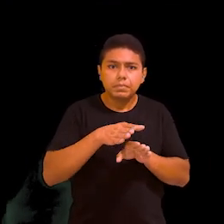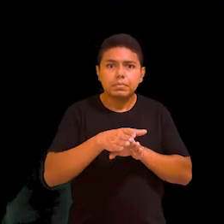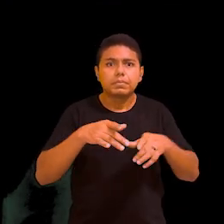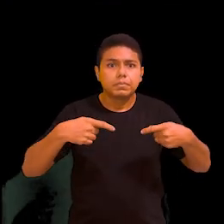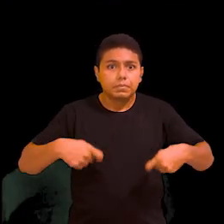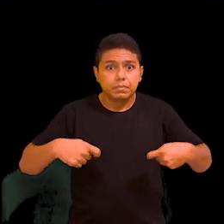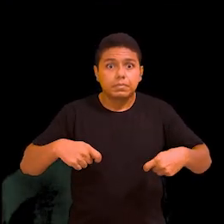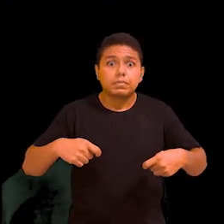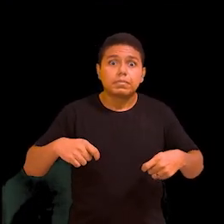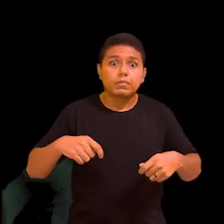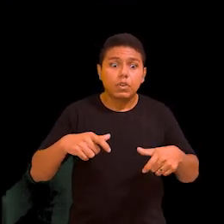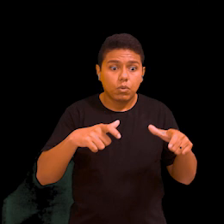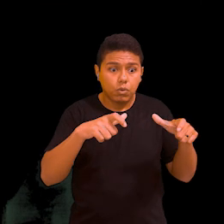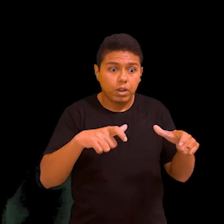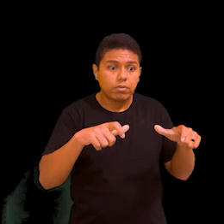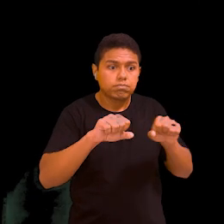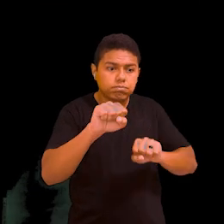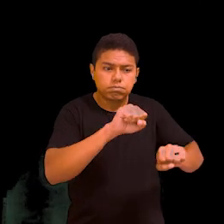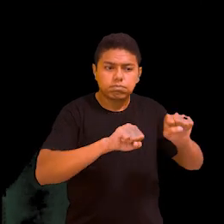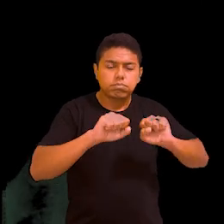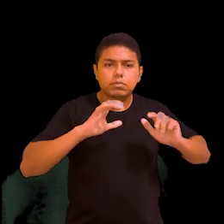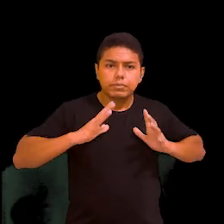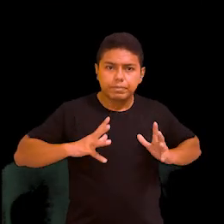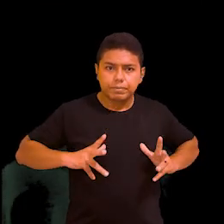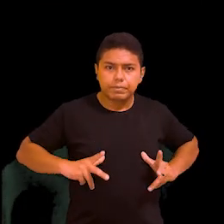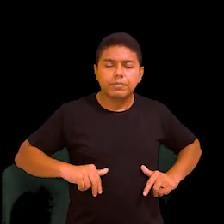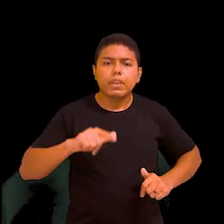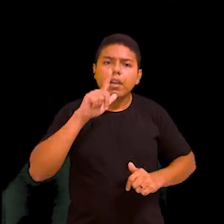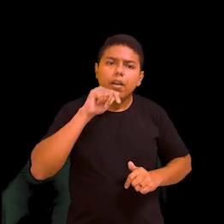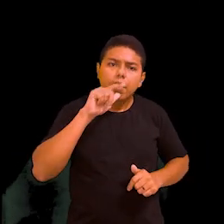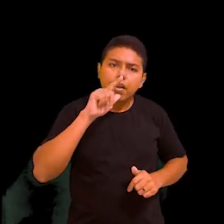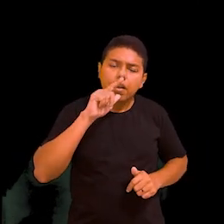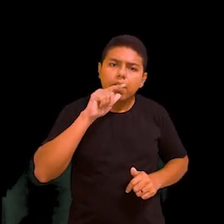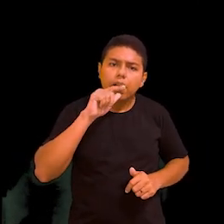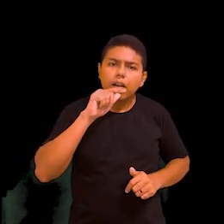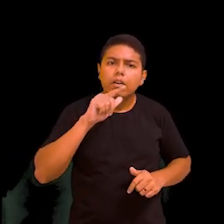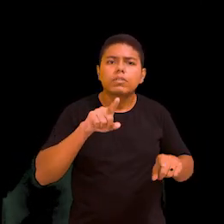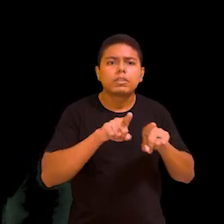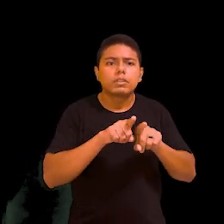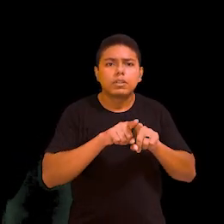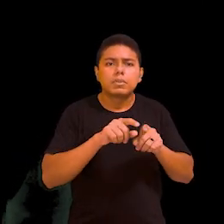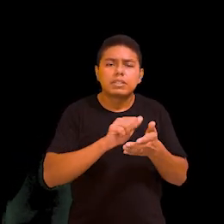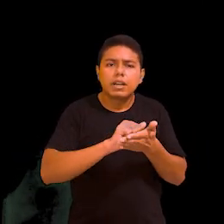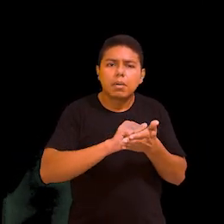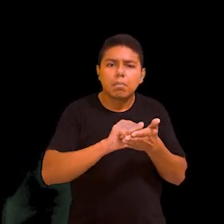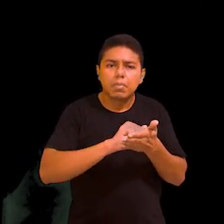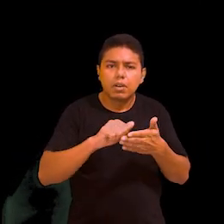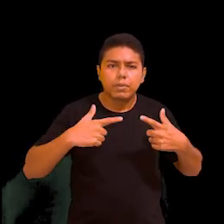É necessário orientar a necessidade da higiene local, que deve ser feita com